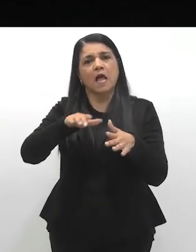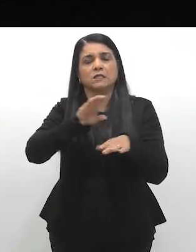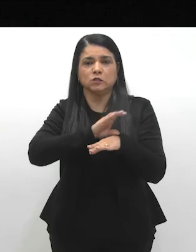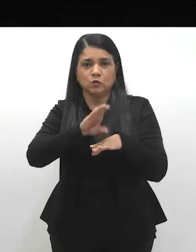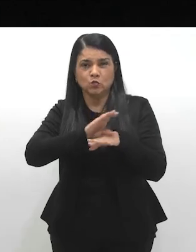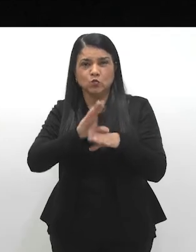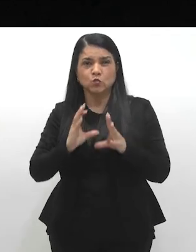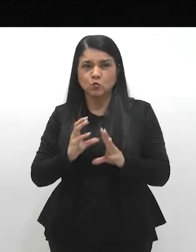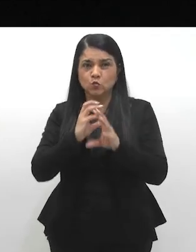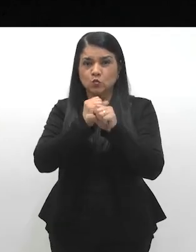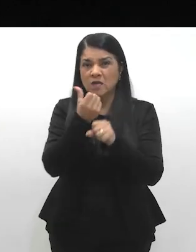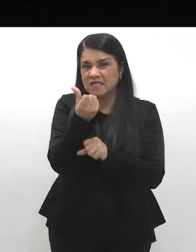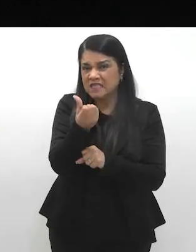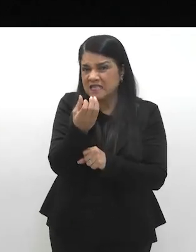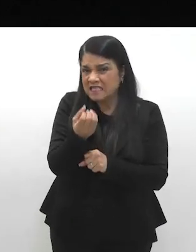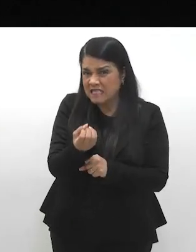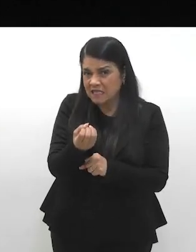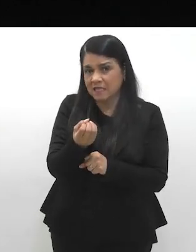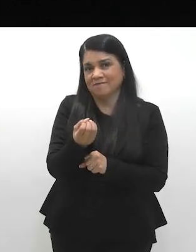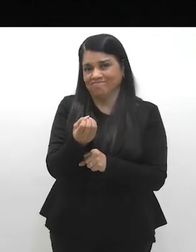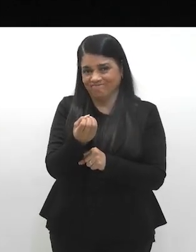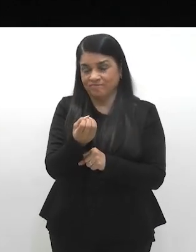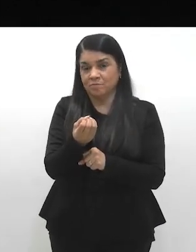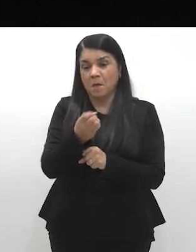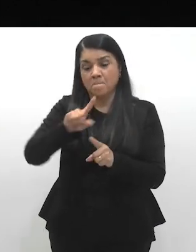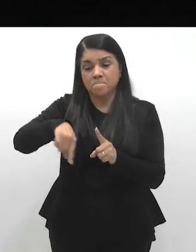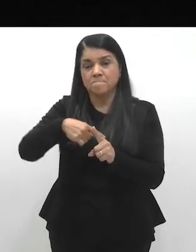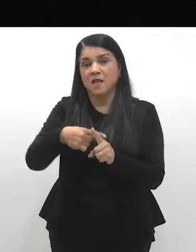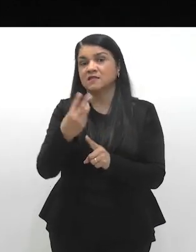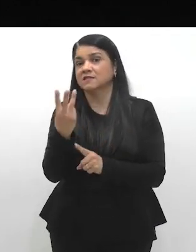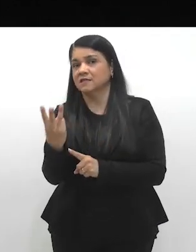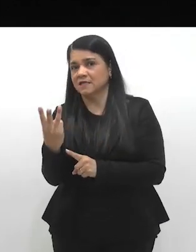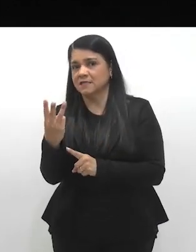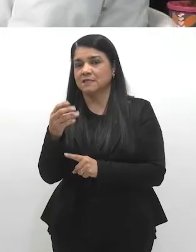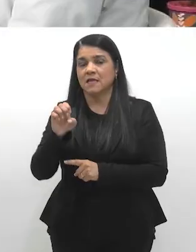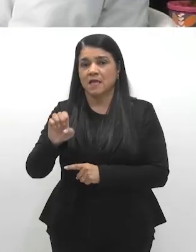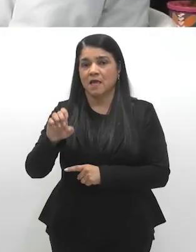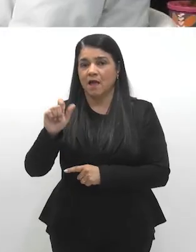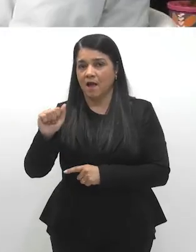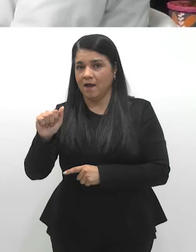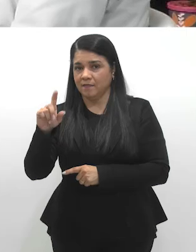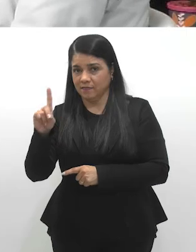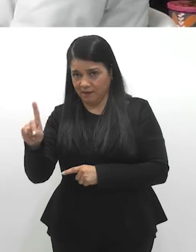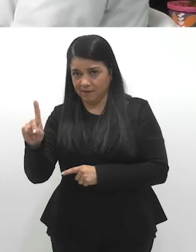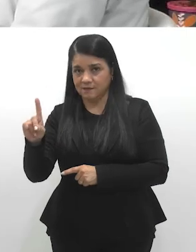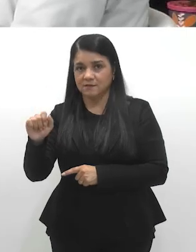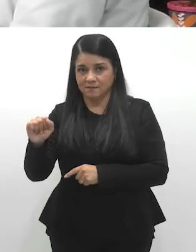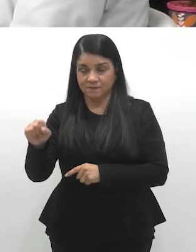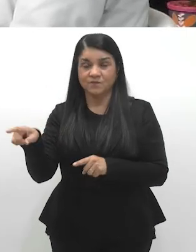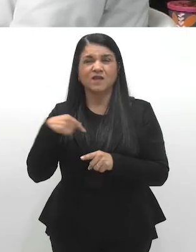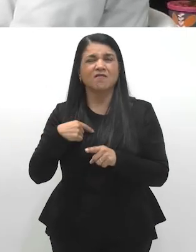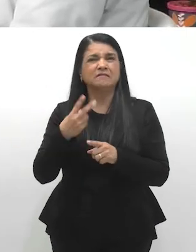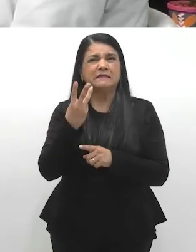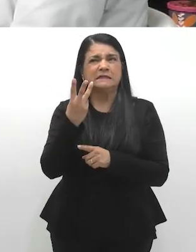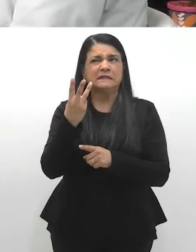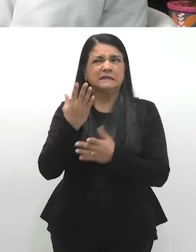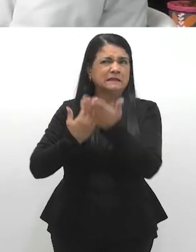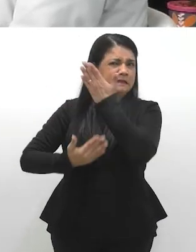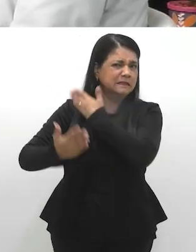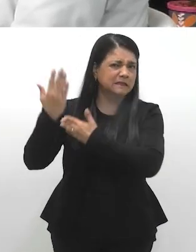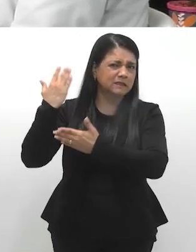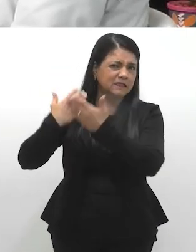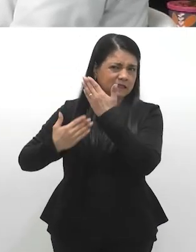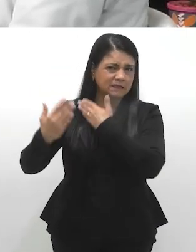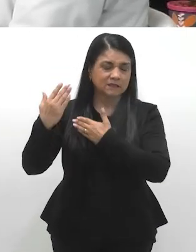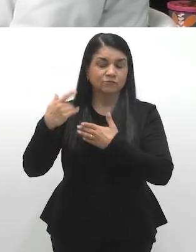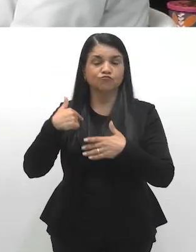cursos atualmente, contando com 3 EADs, Educação à Distância. Eu estive lá muitos anos atrás, numa formatura de